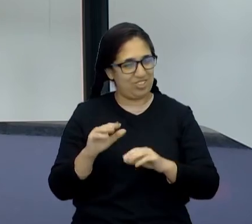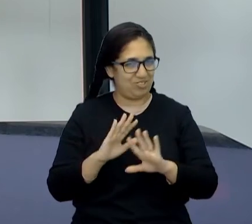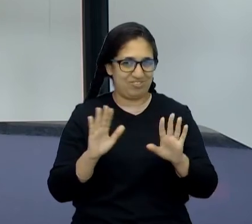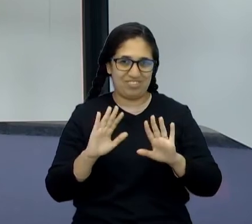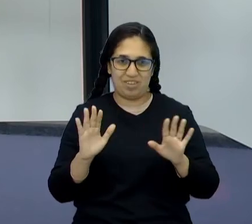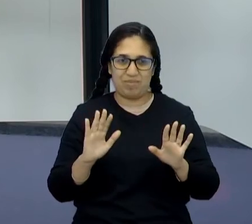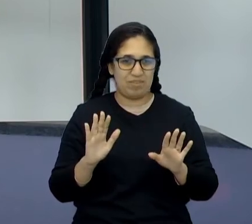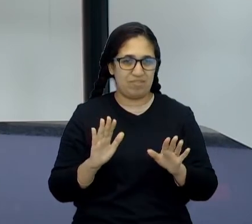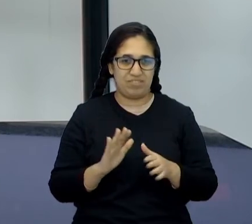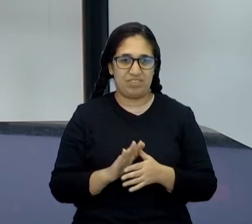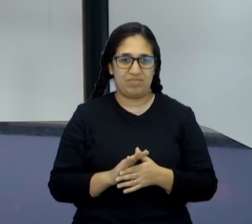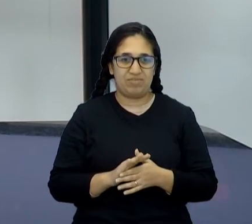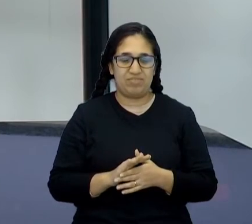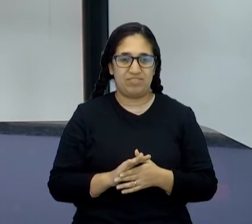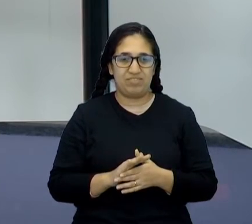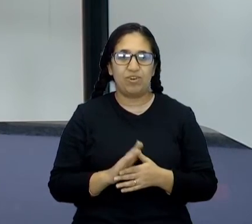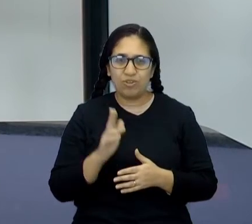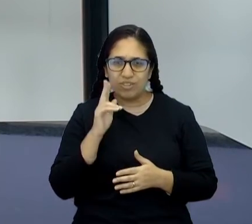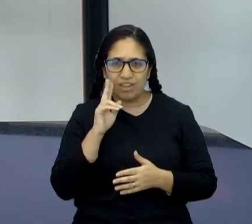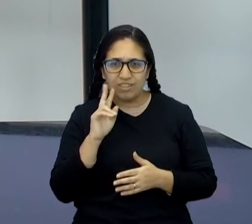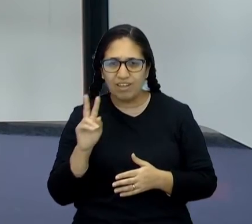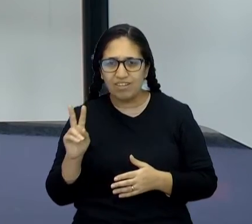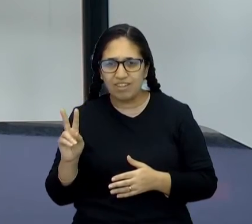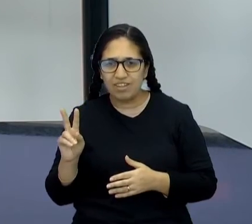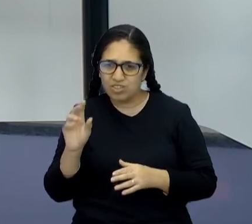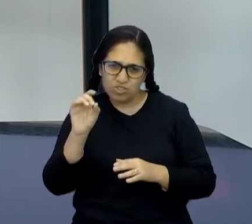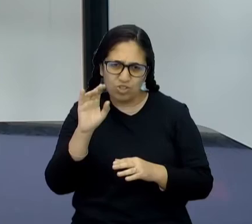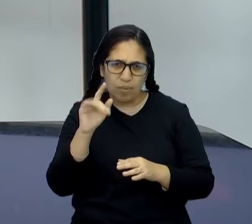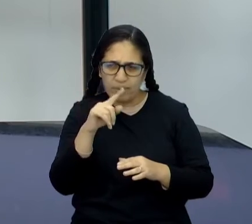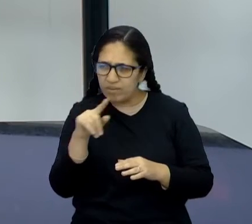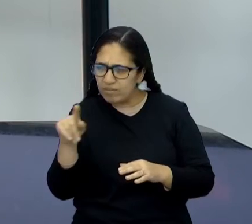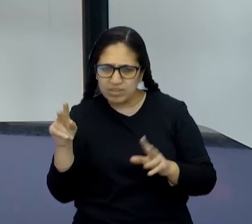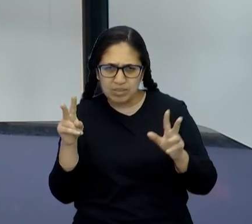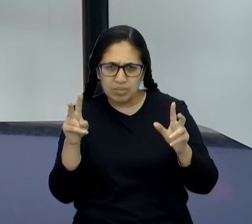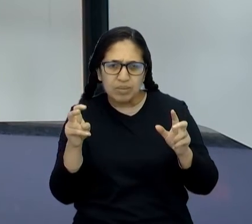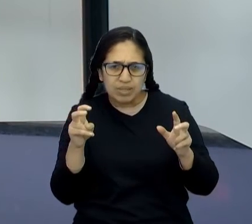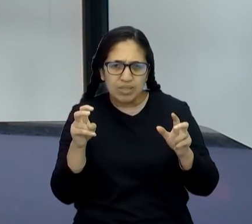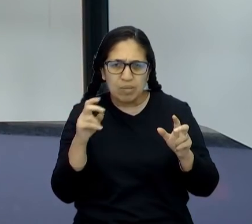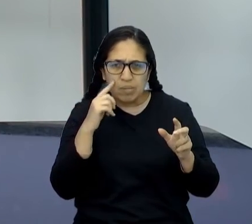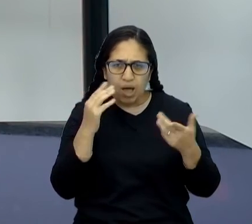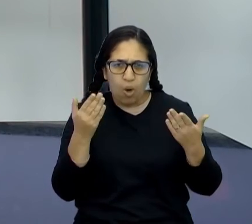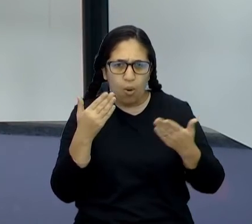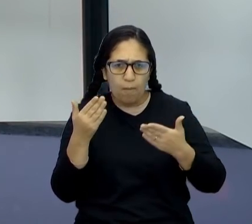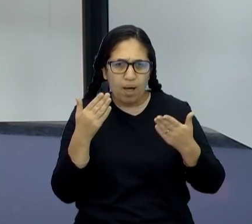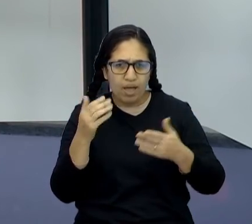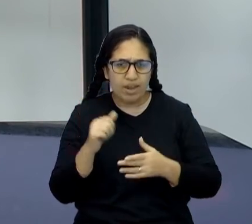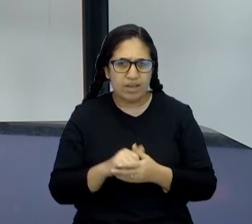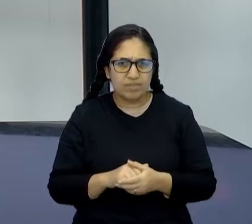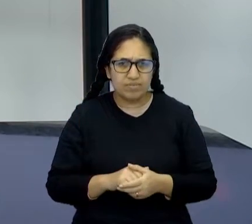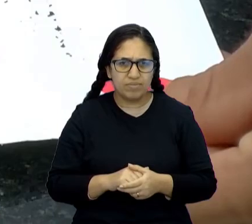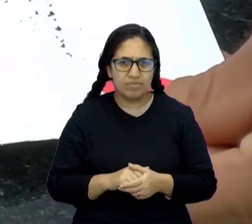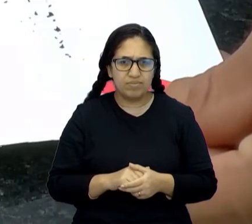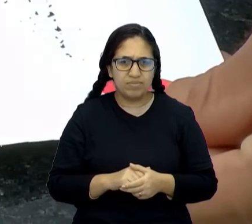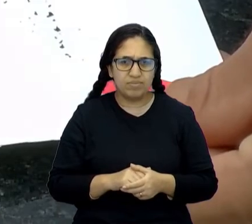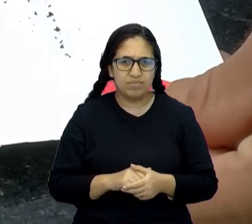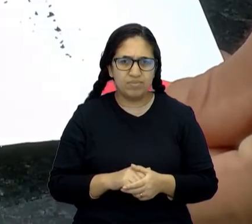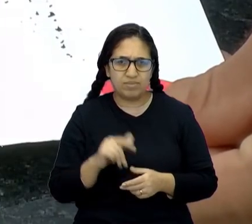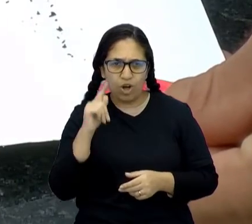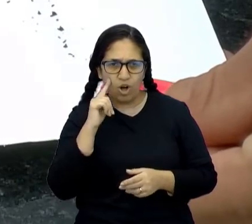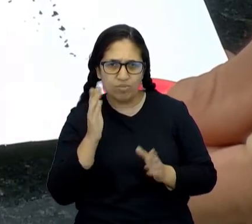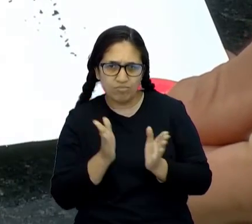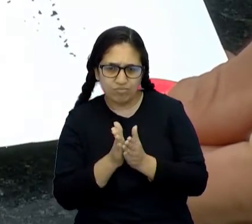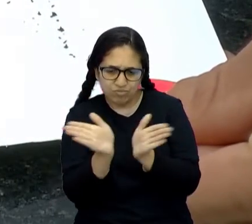muito. Deixa eu pôr aqui só pra ter uma noção do que aconteceu, ó. Aqui de novo na